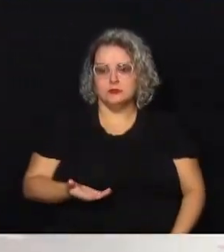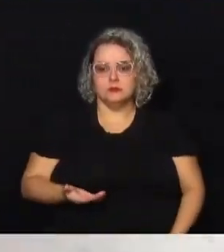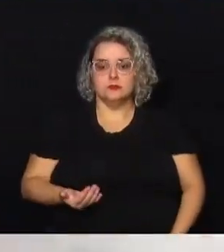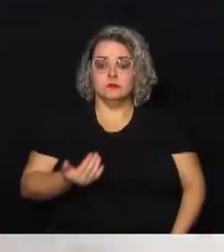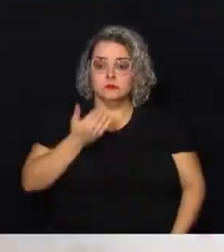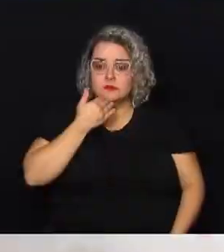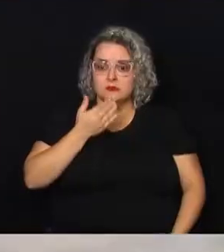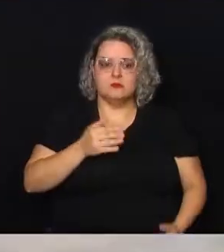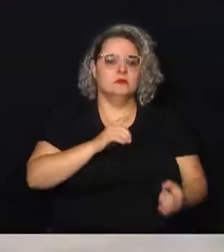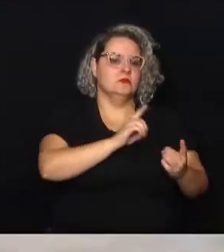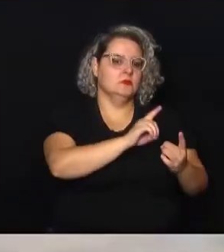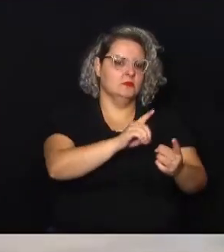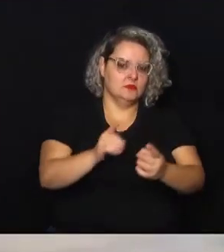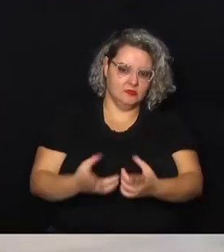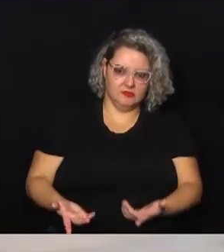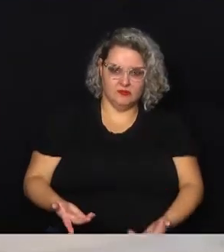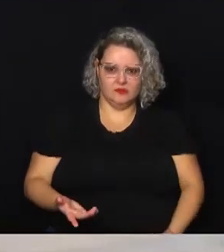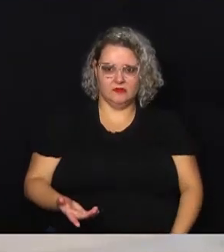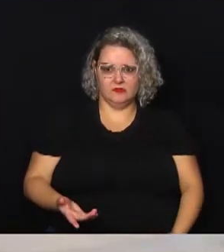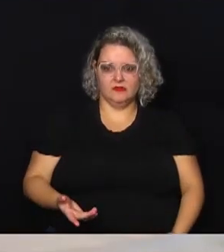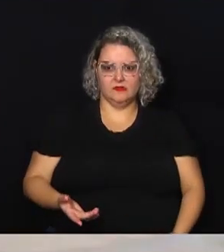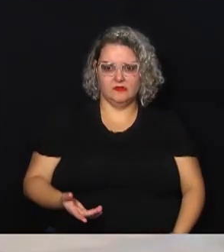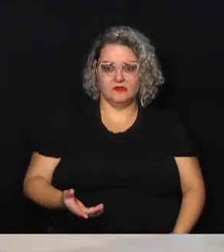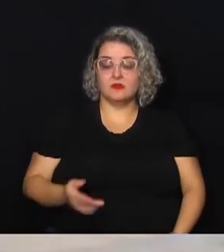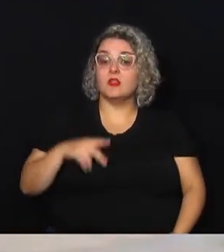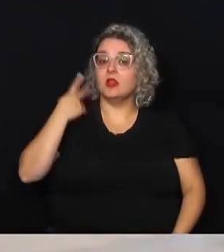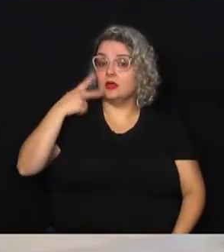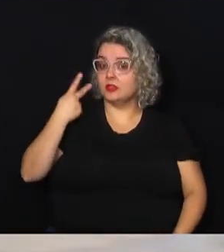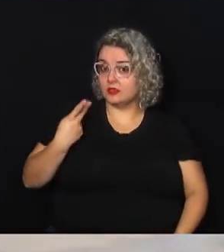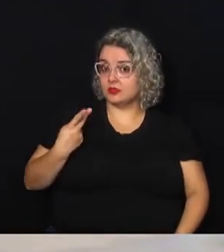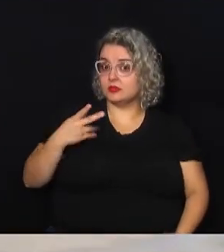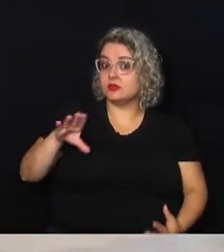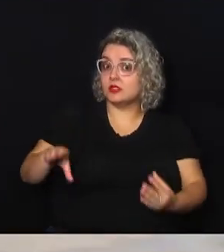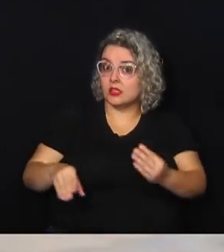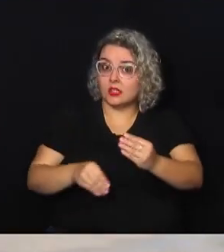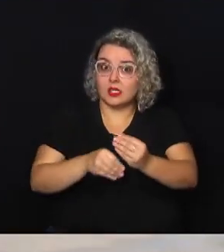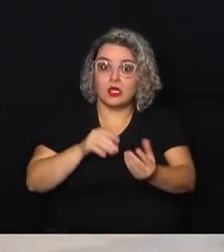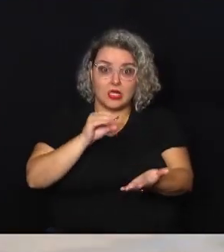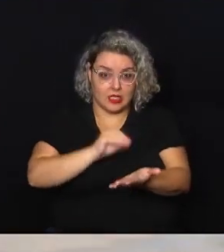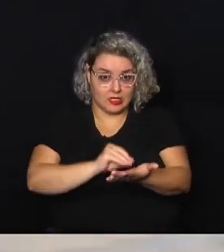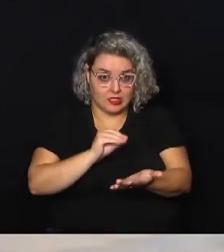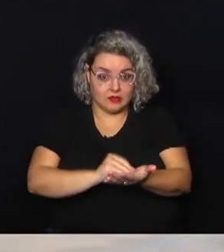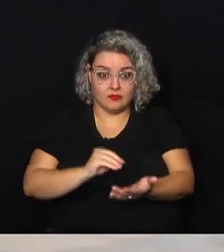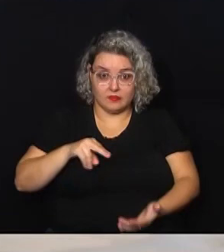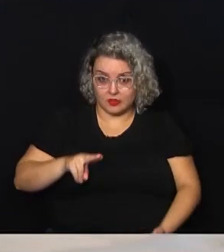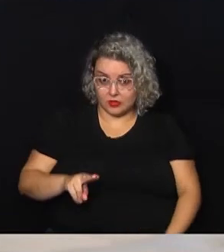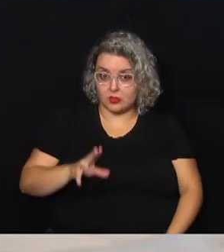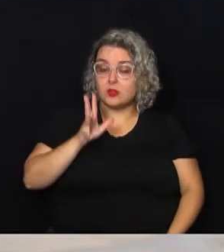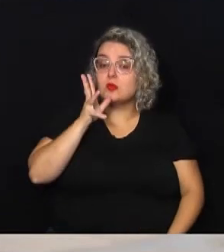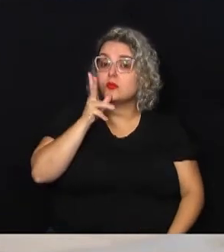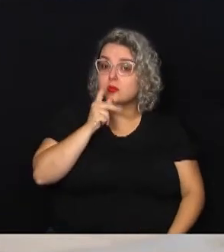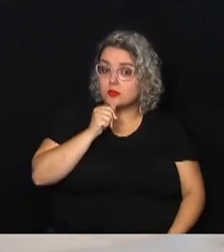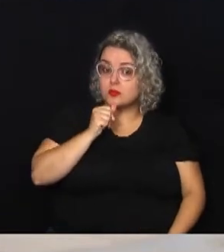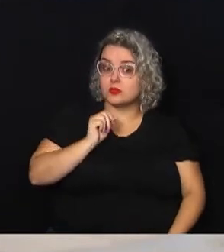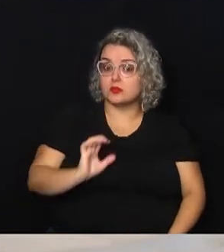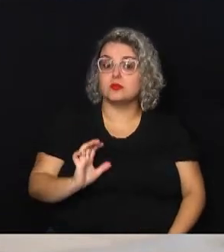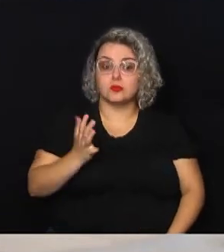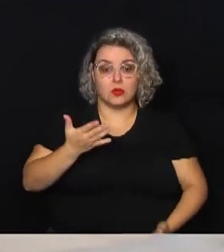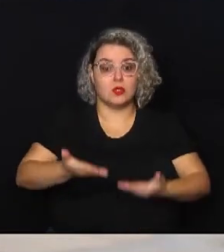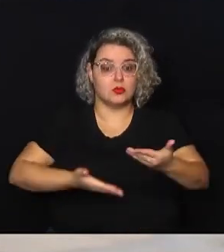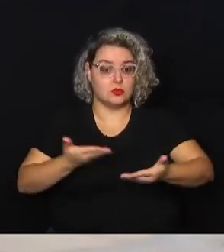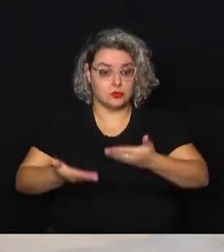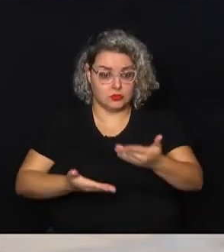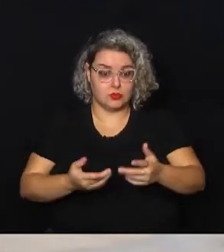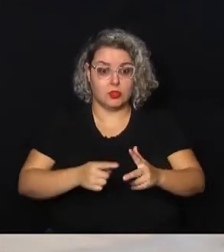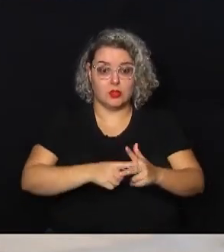da população acrescentou que a falta ou a demora da realização dos serviços de